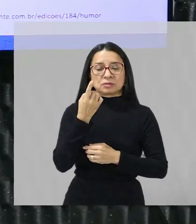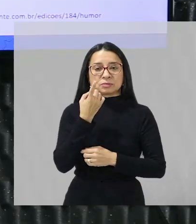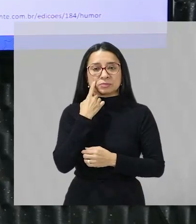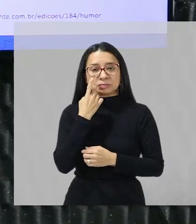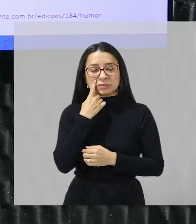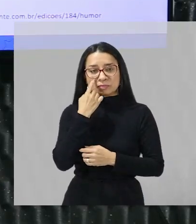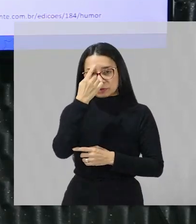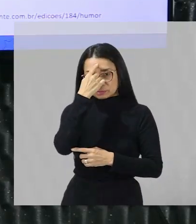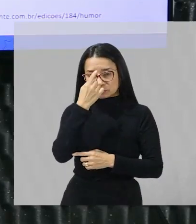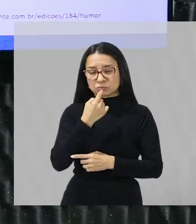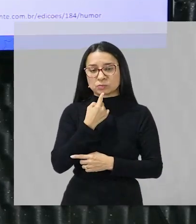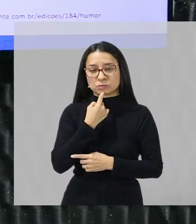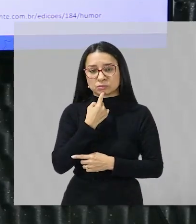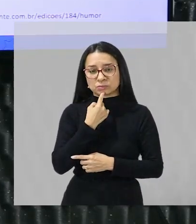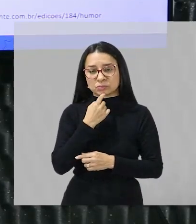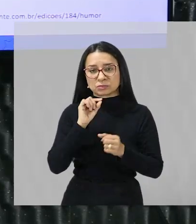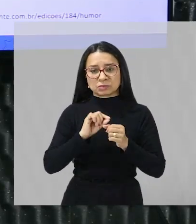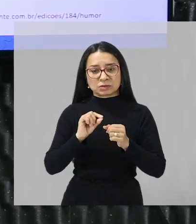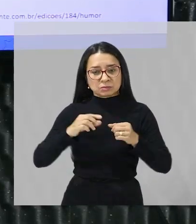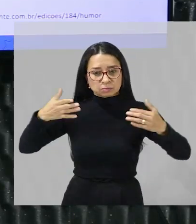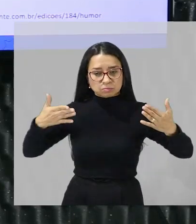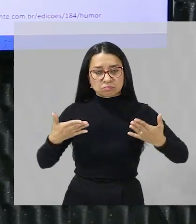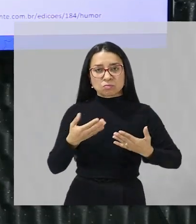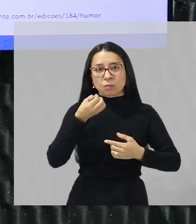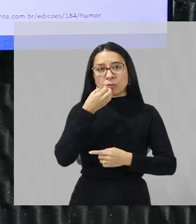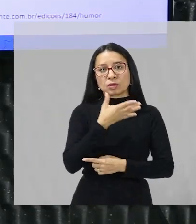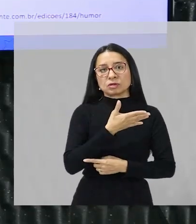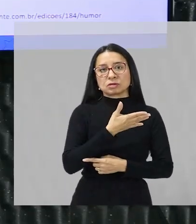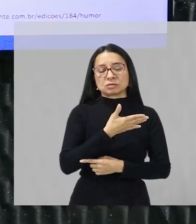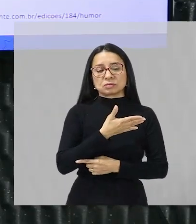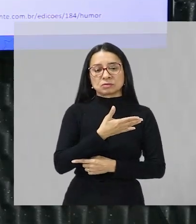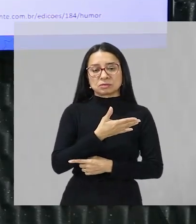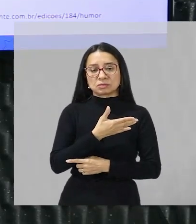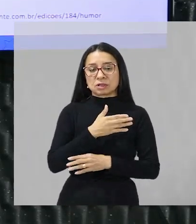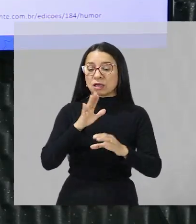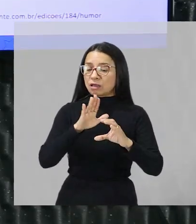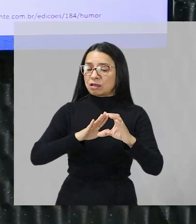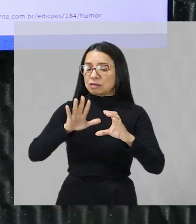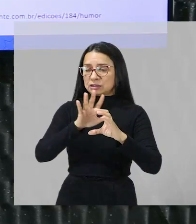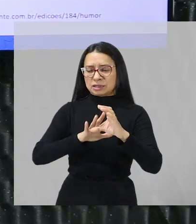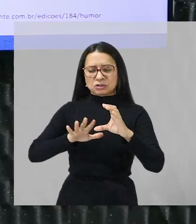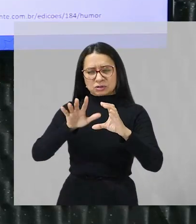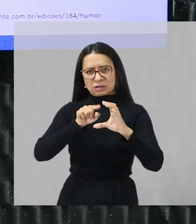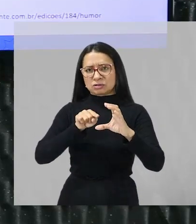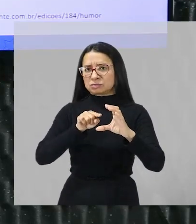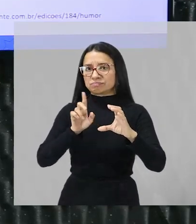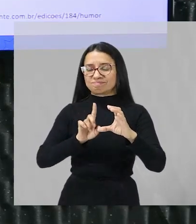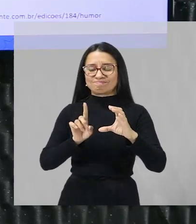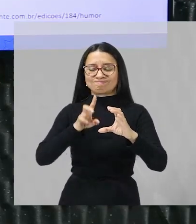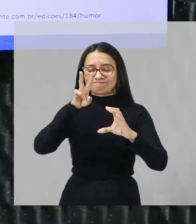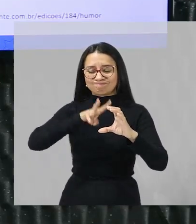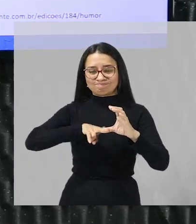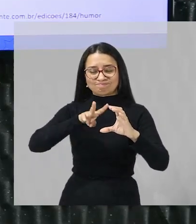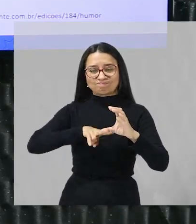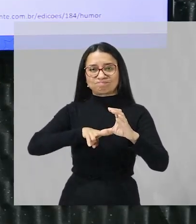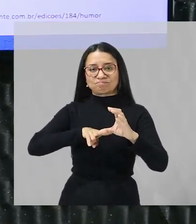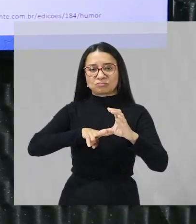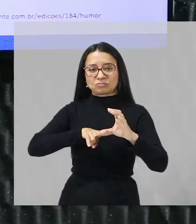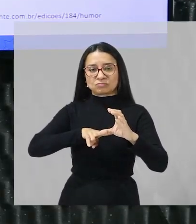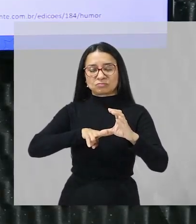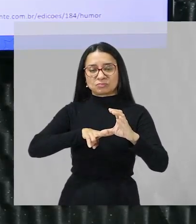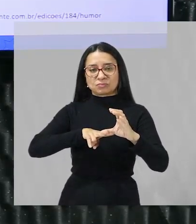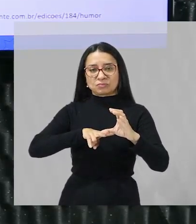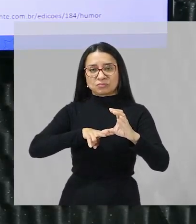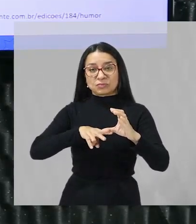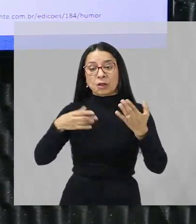figura. Então, a gente vai fazer isso agora, beleza? A gente não vai ver a charge ainda. Eu sei que ela está aqui, mas eu vou desconsiderar e vou